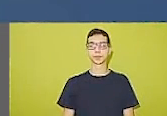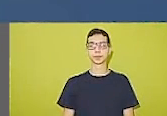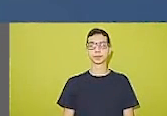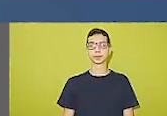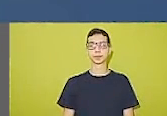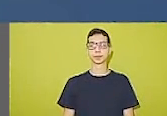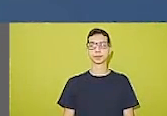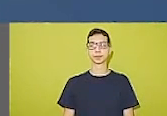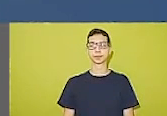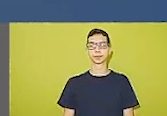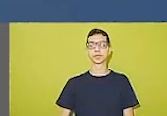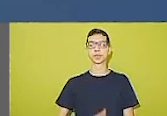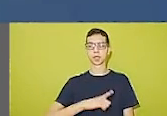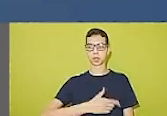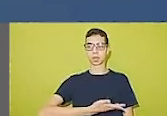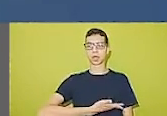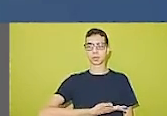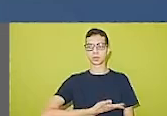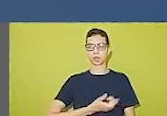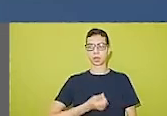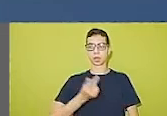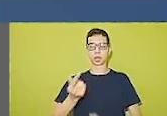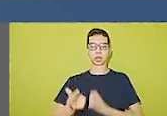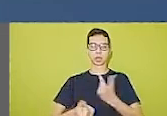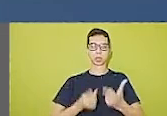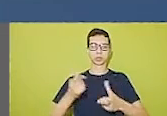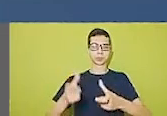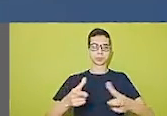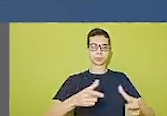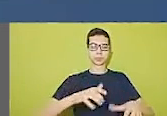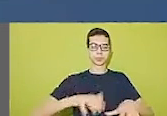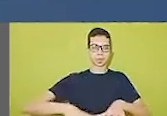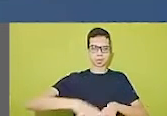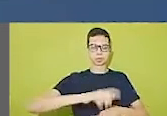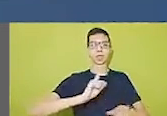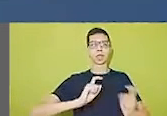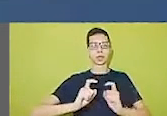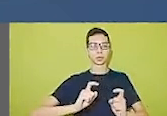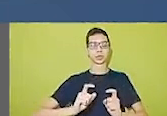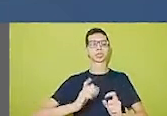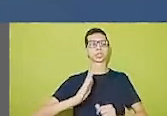algumas colegas da regional foram nas reuniões no começo,